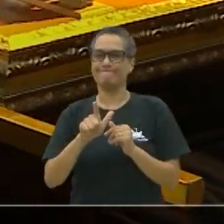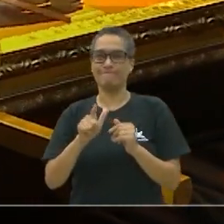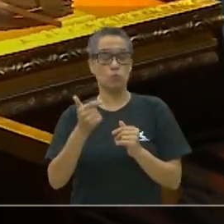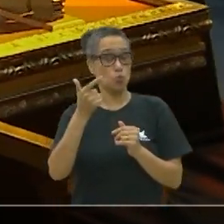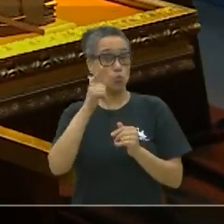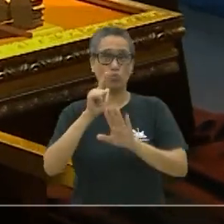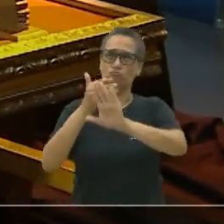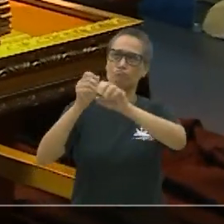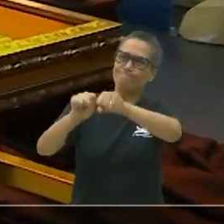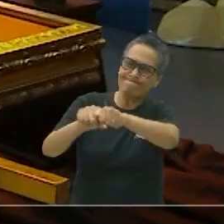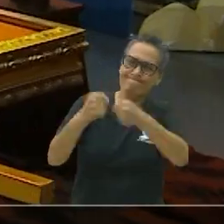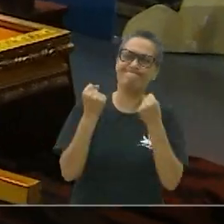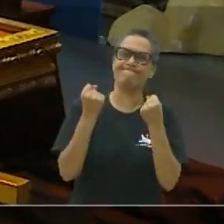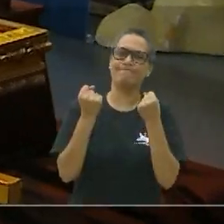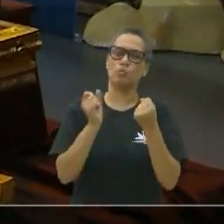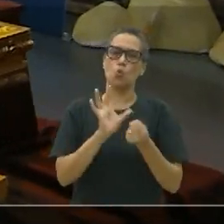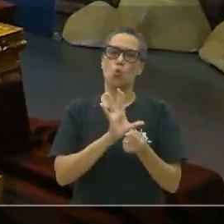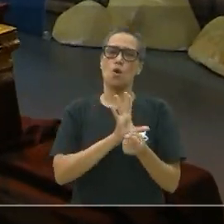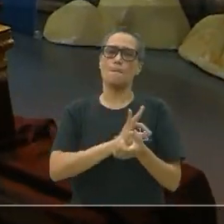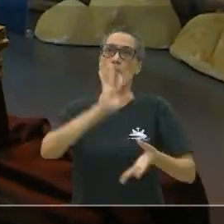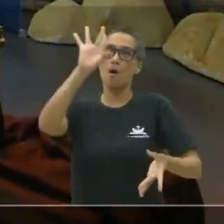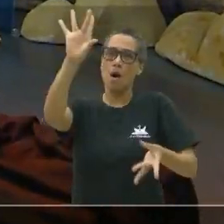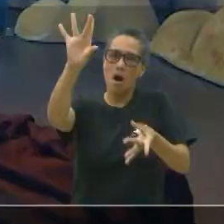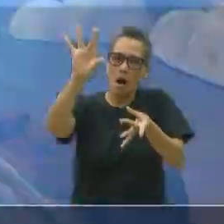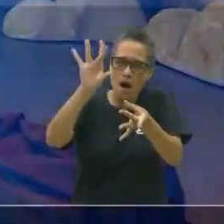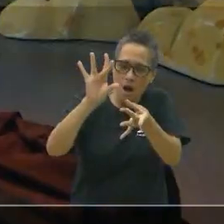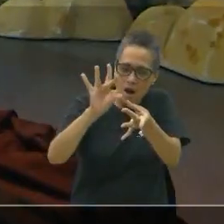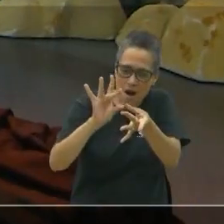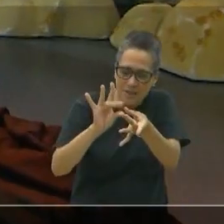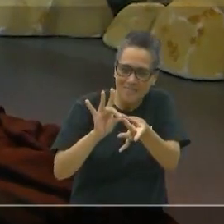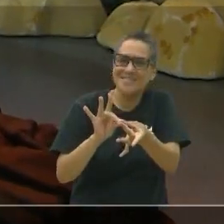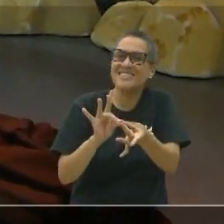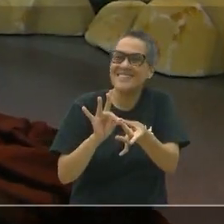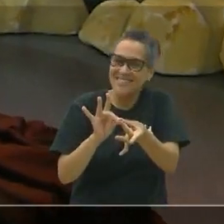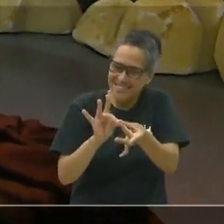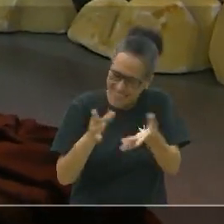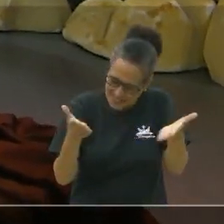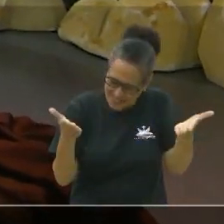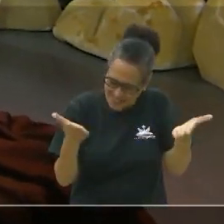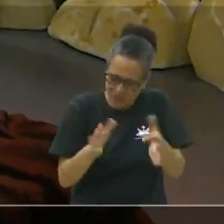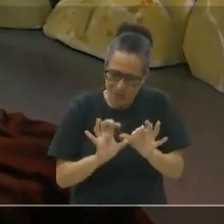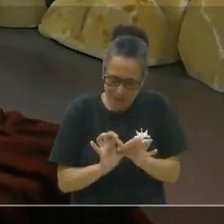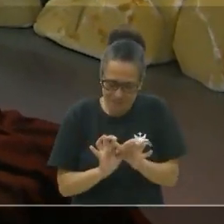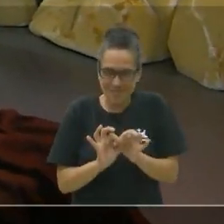romper o que o amor selou. Hoje